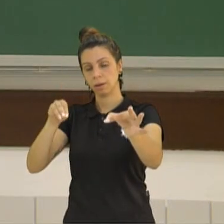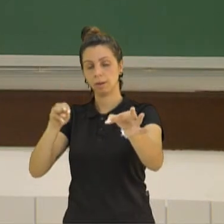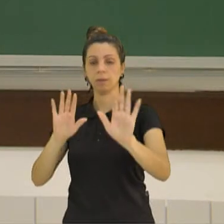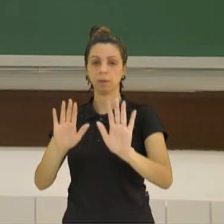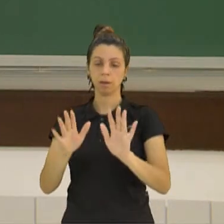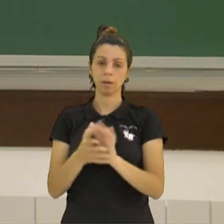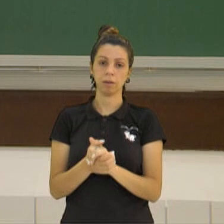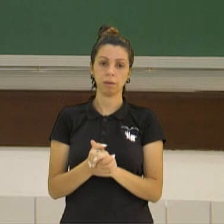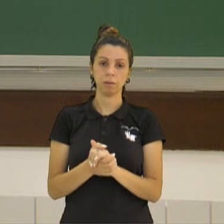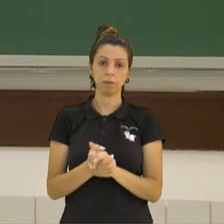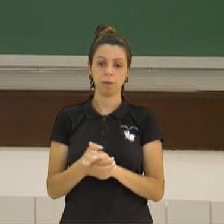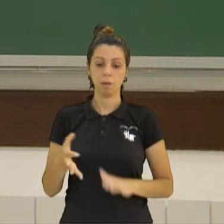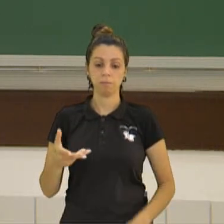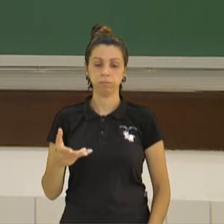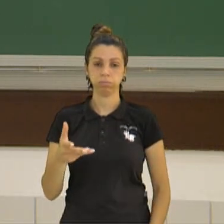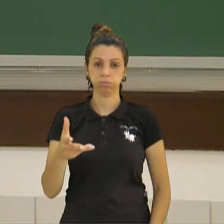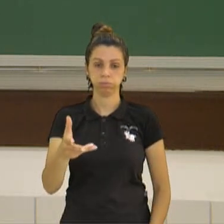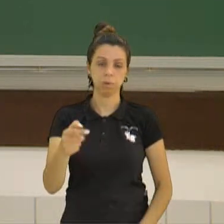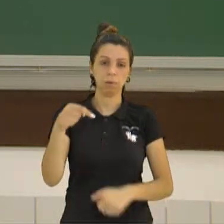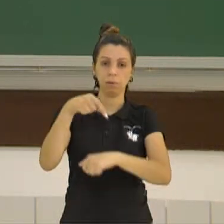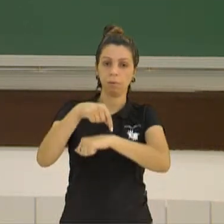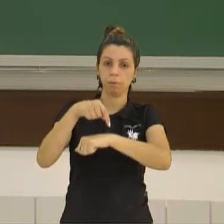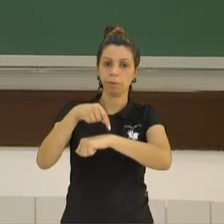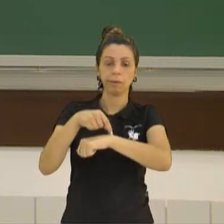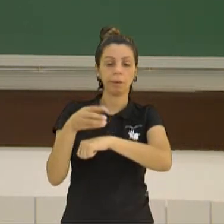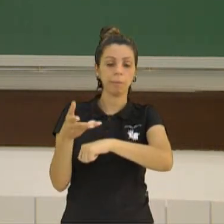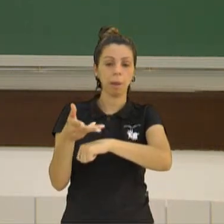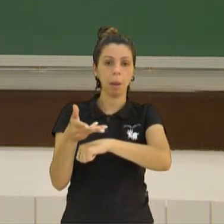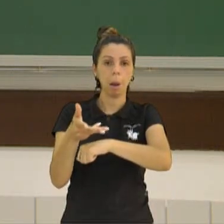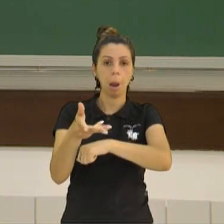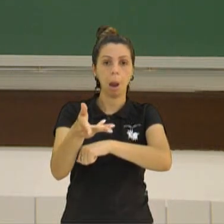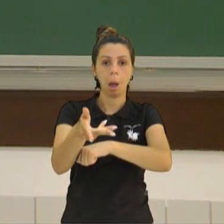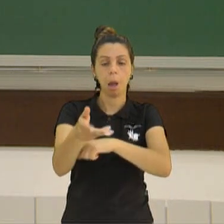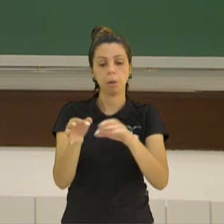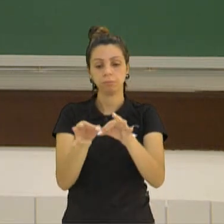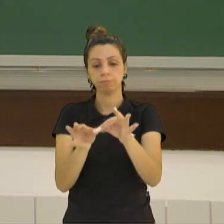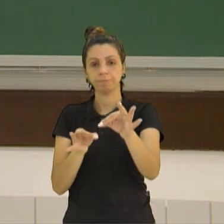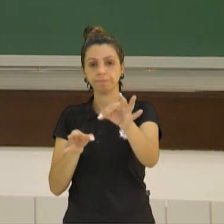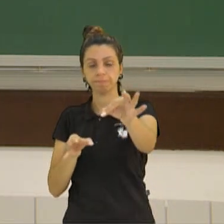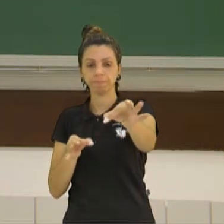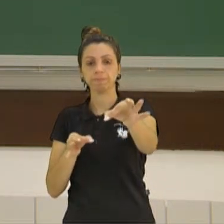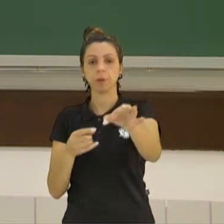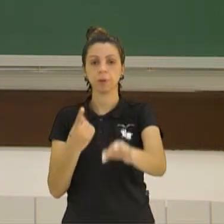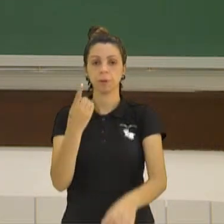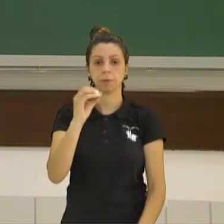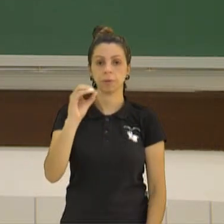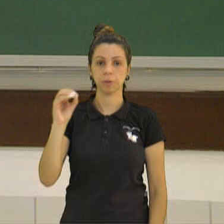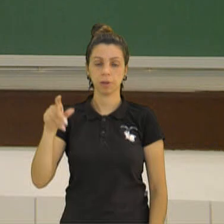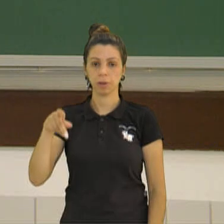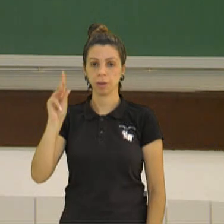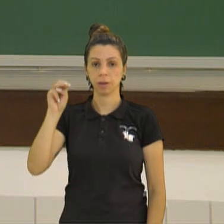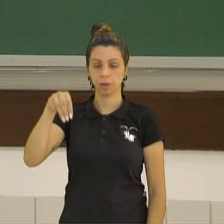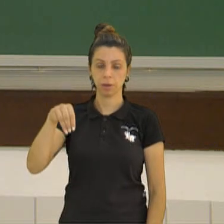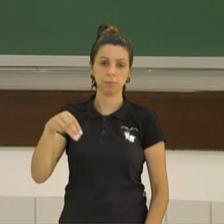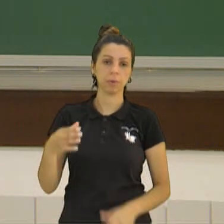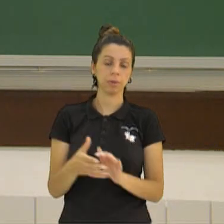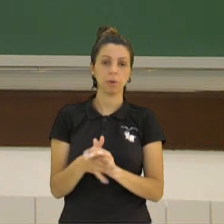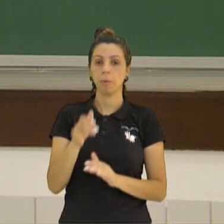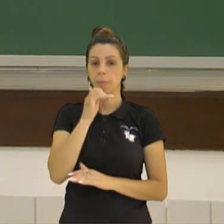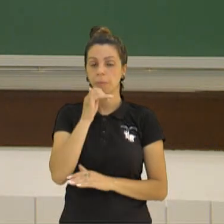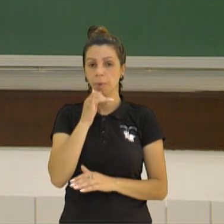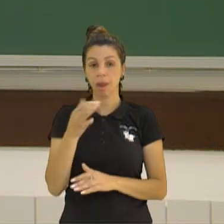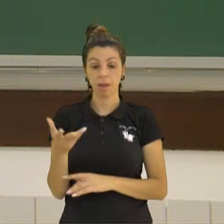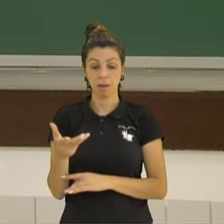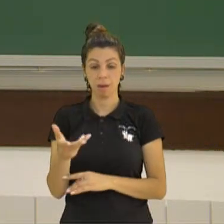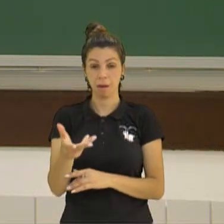certa velocidade, eu vou gastar um certo tempo para cumprir esses 100 km. Quanto maior for a minha velocidade, quanto mais rápido o